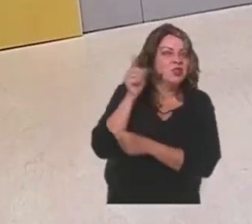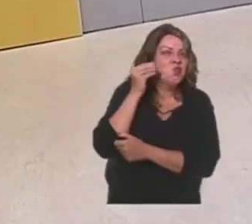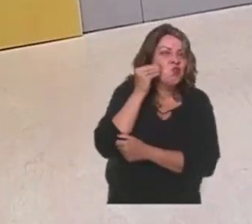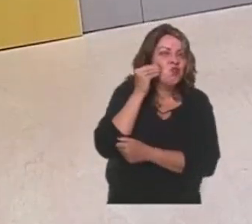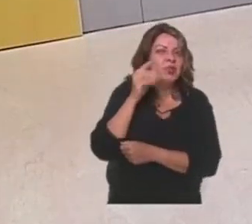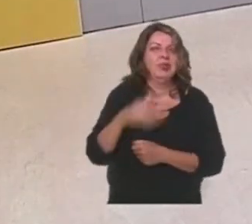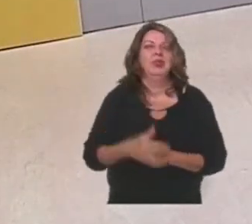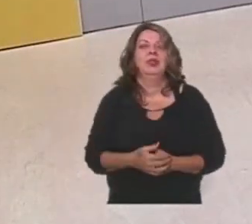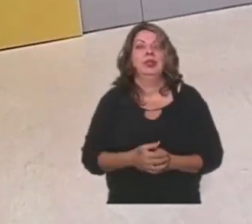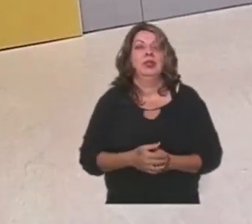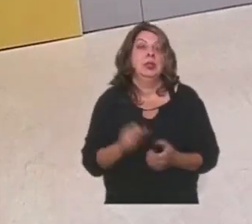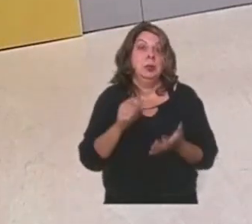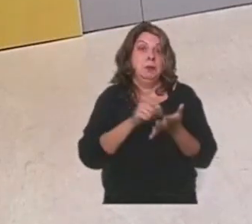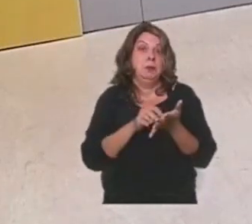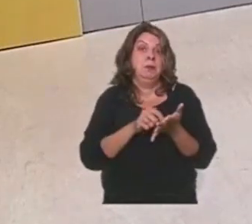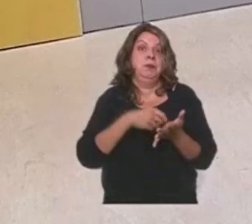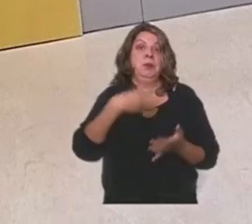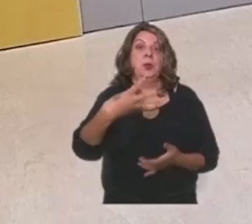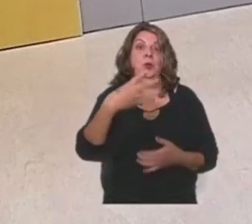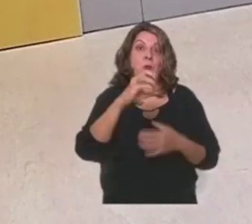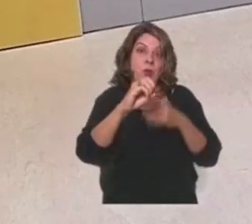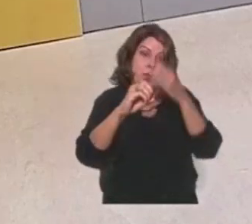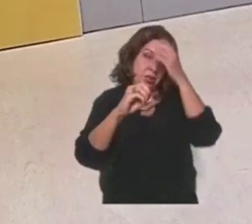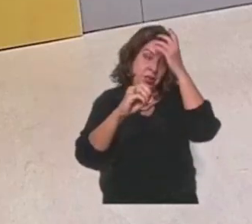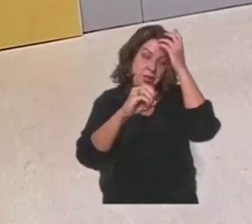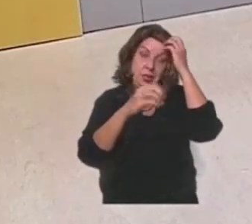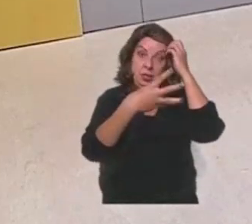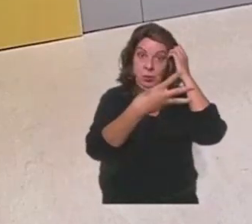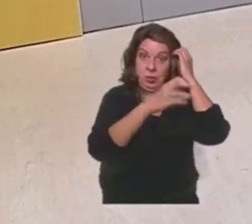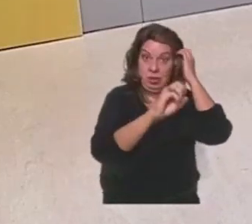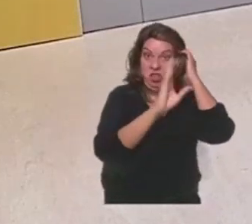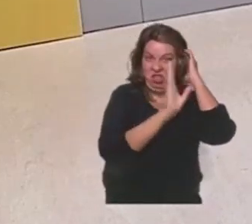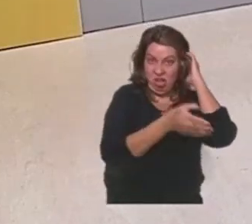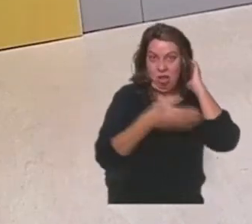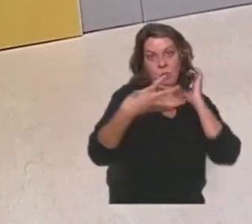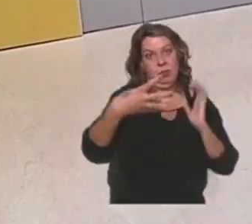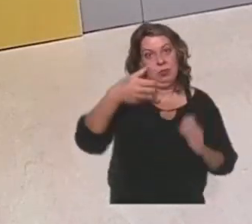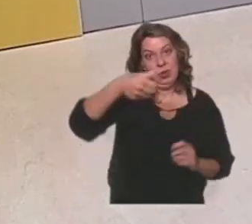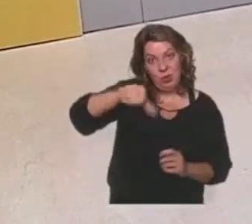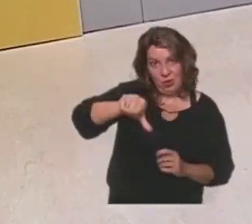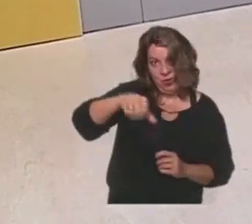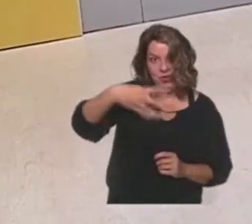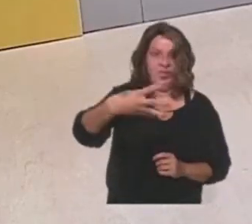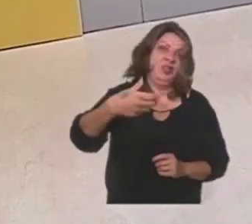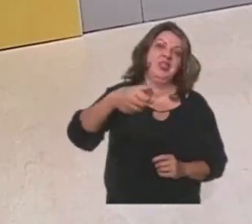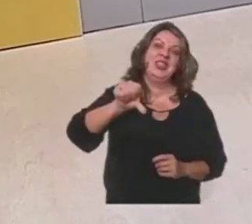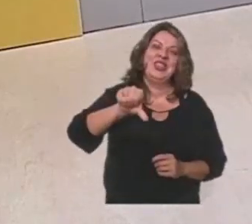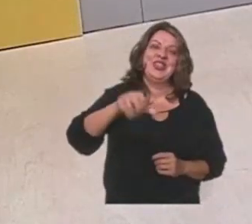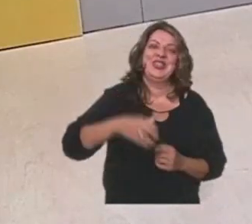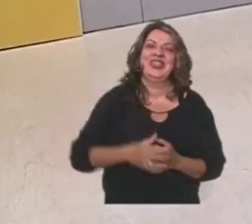Marcou 40? Tem 49 também. 49.